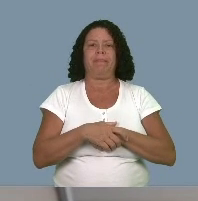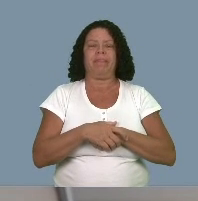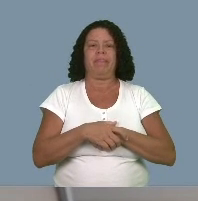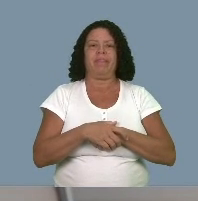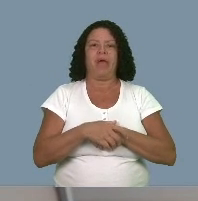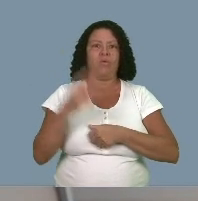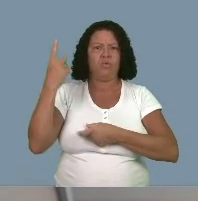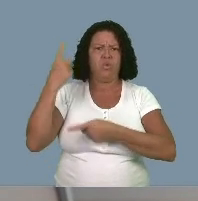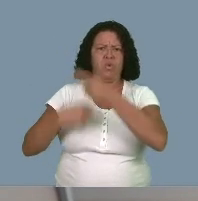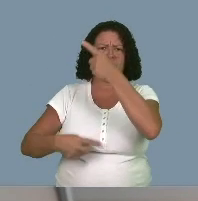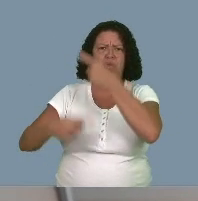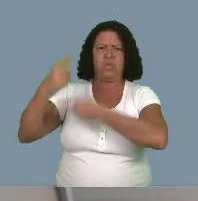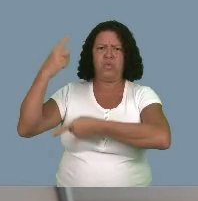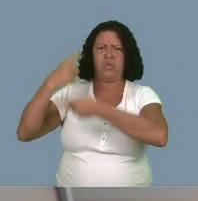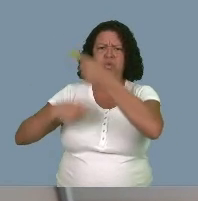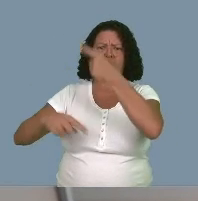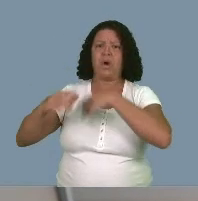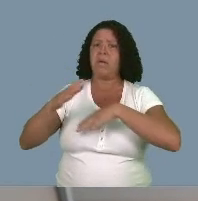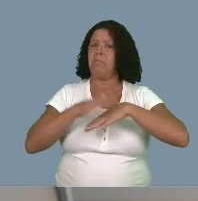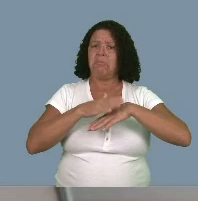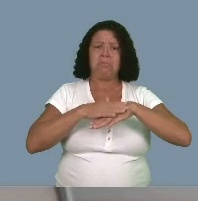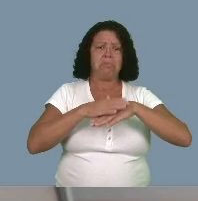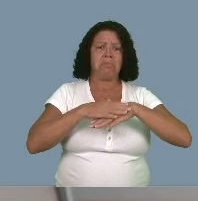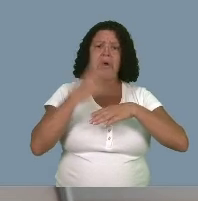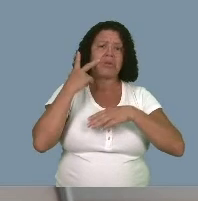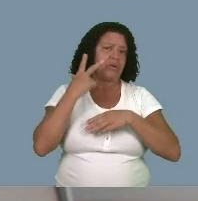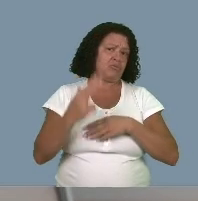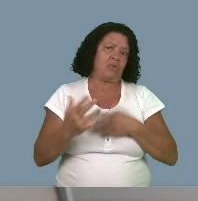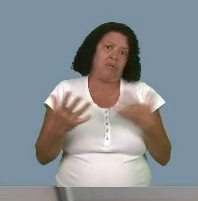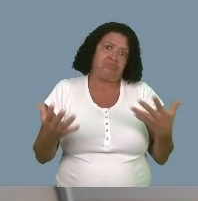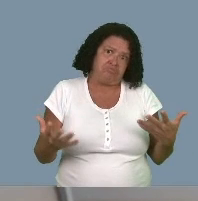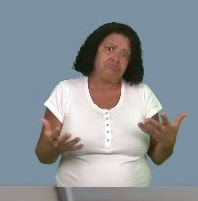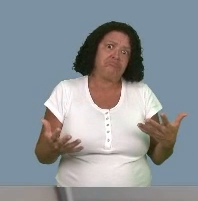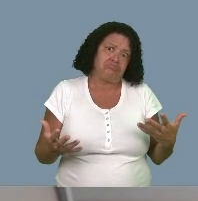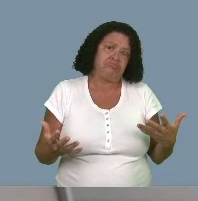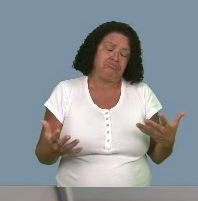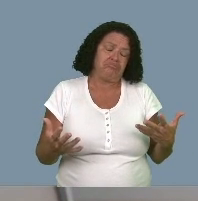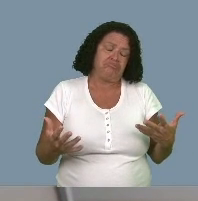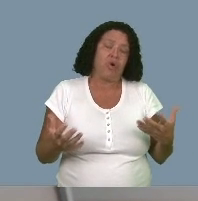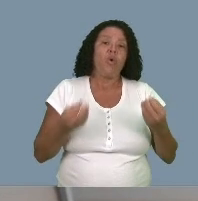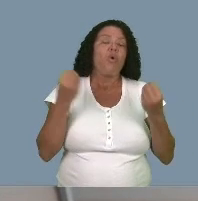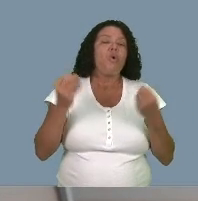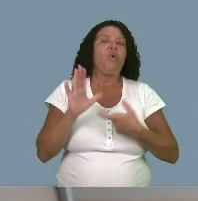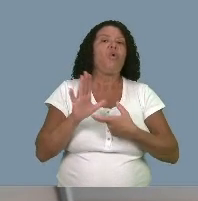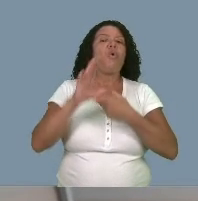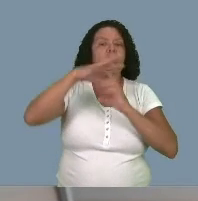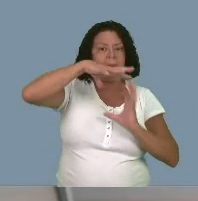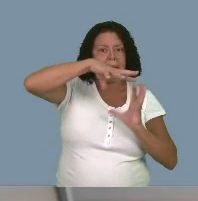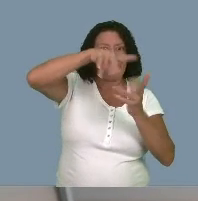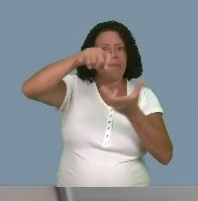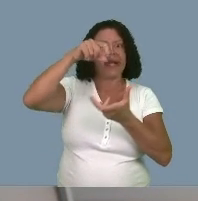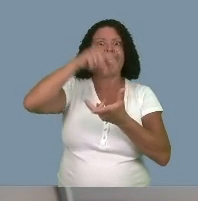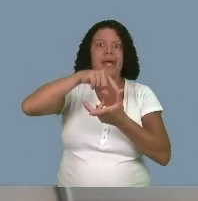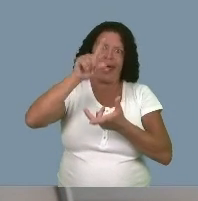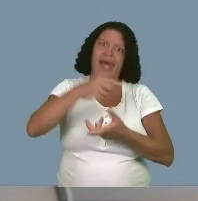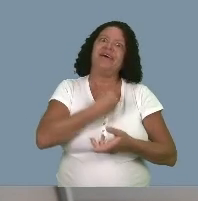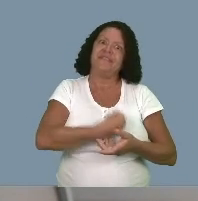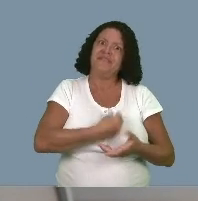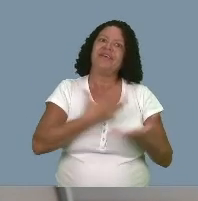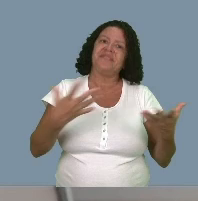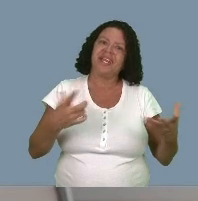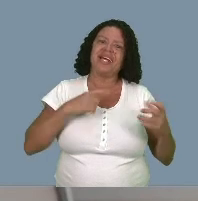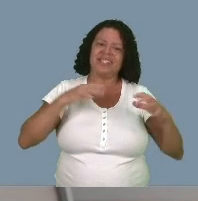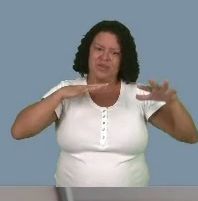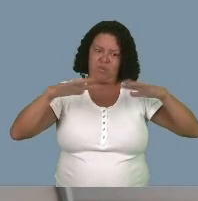evolução regida pelas suas próprias leis naturais, e enquanto ser vivo que o planeta também é, né? Um